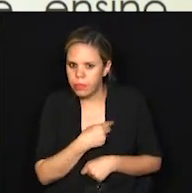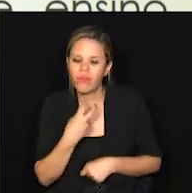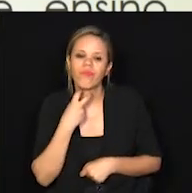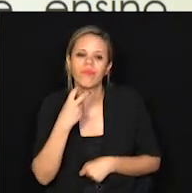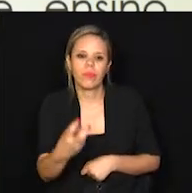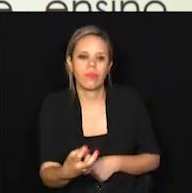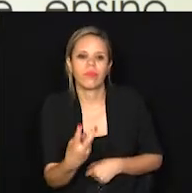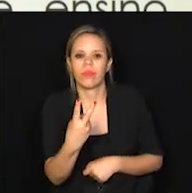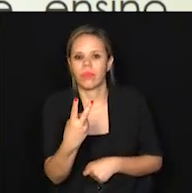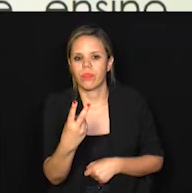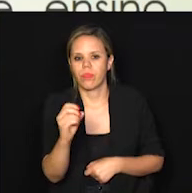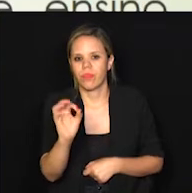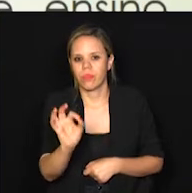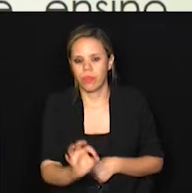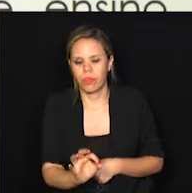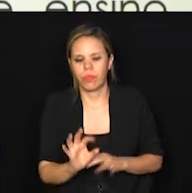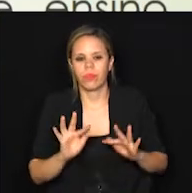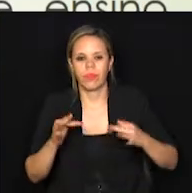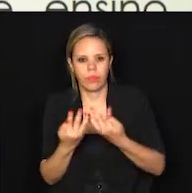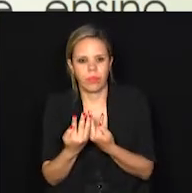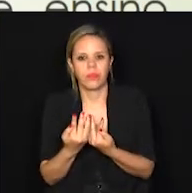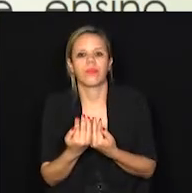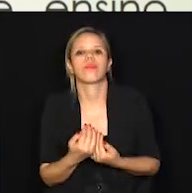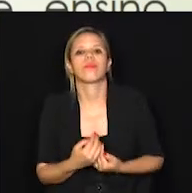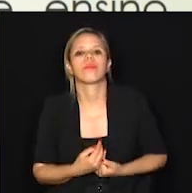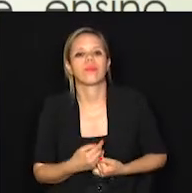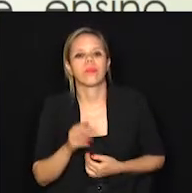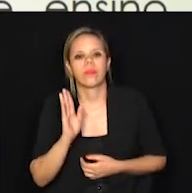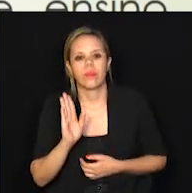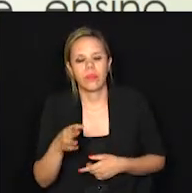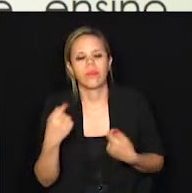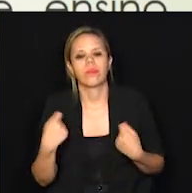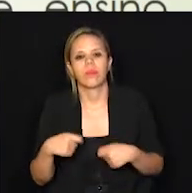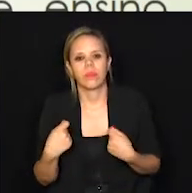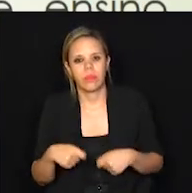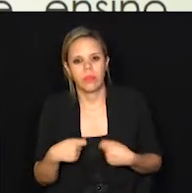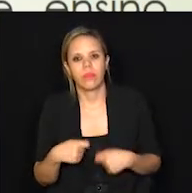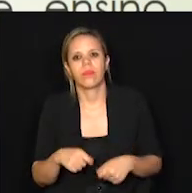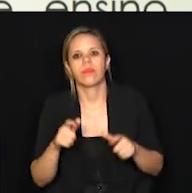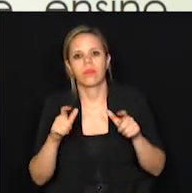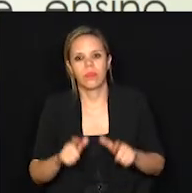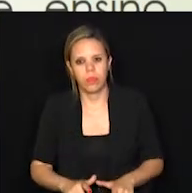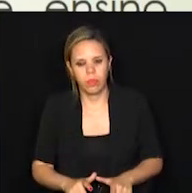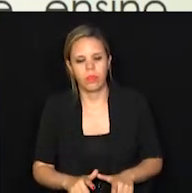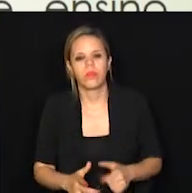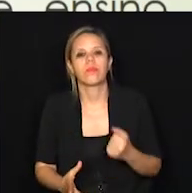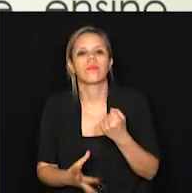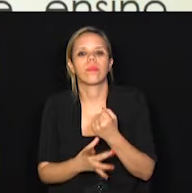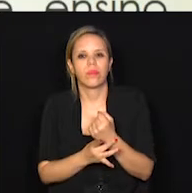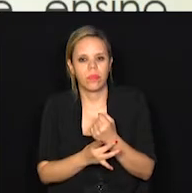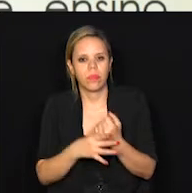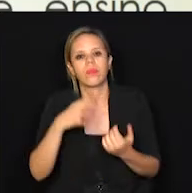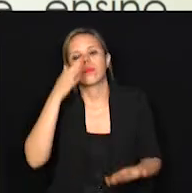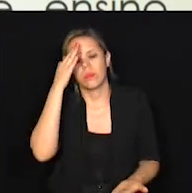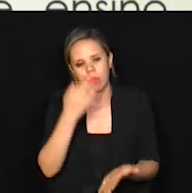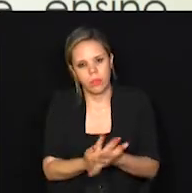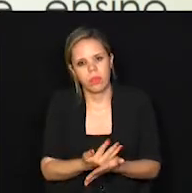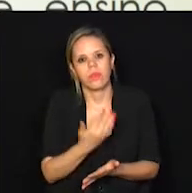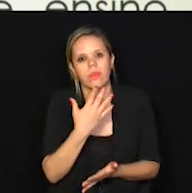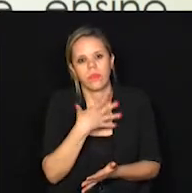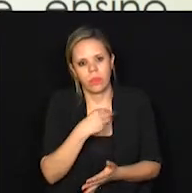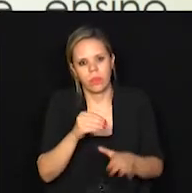educação infantil, mas nós somos as escolinhas que as pessoas comumente mais conhecem. E a gente tem hoje mantido o